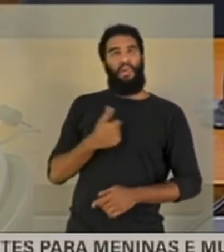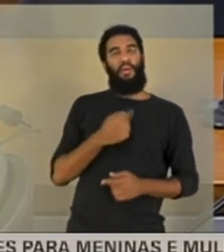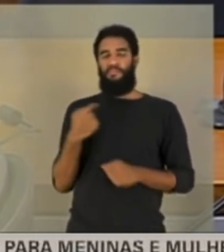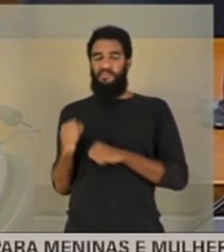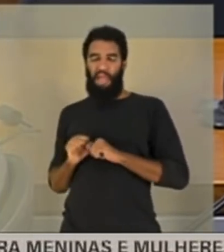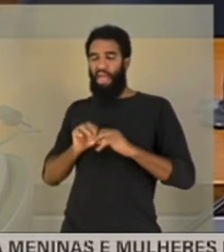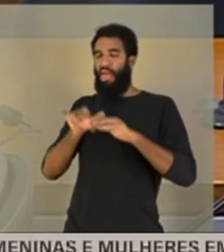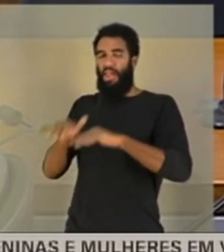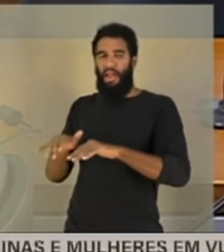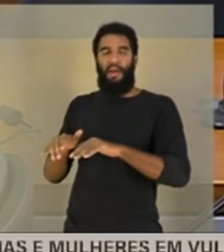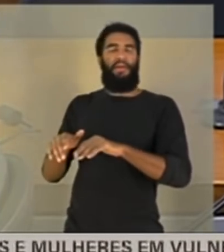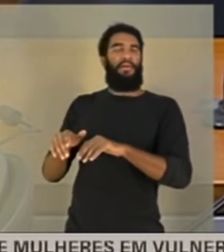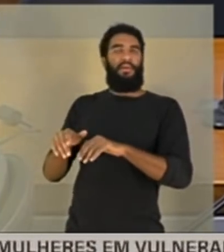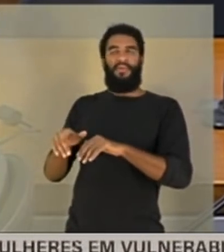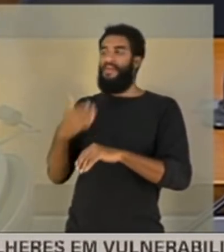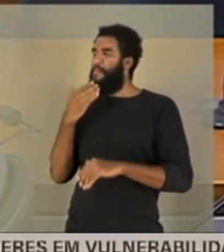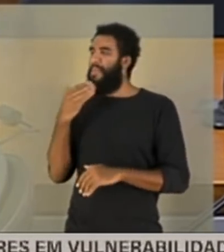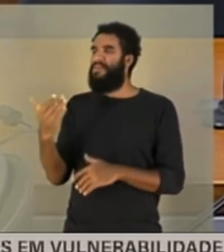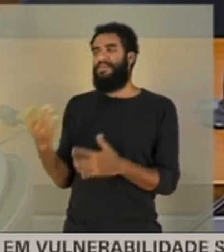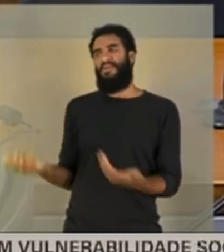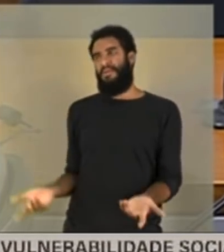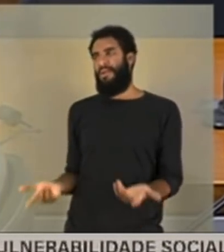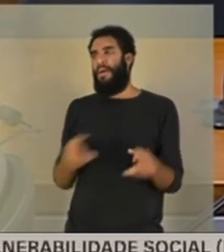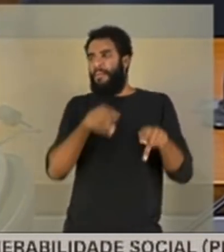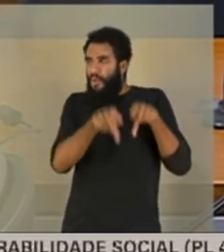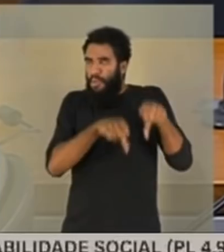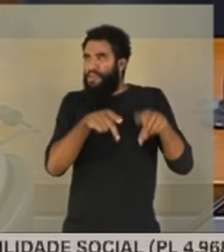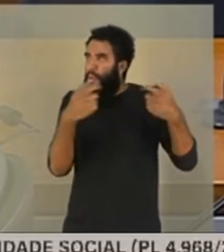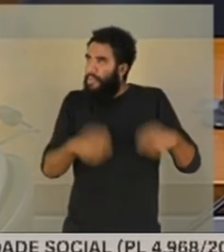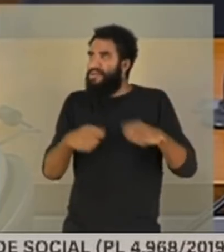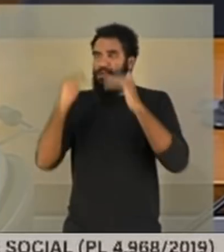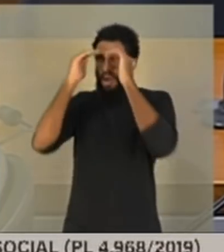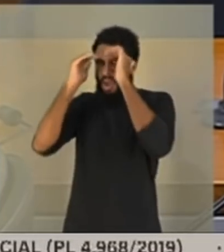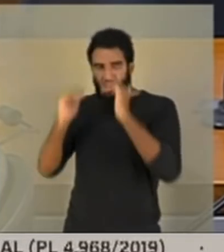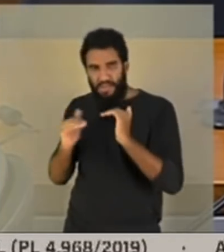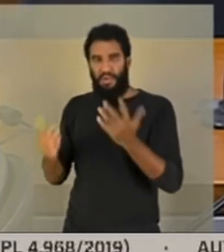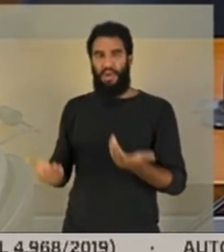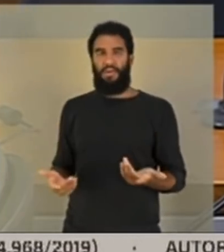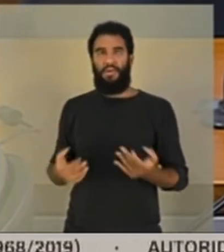que trate a população com respeito, com dignidade.